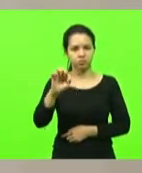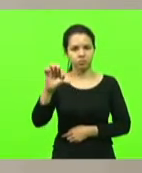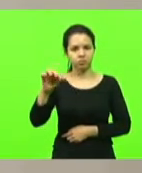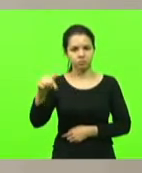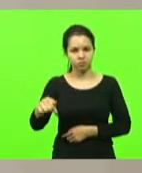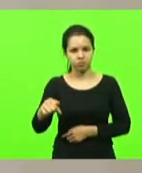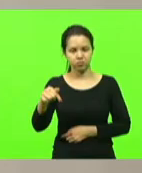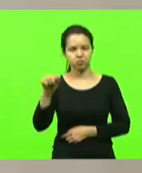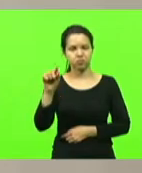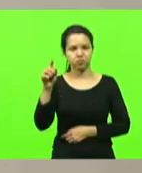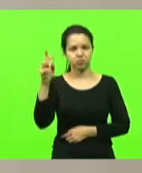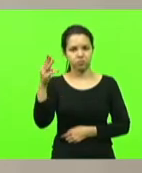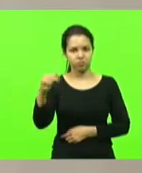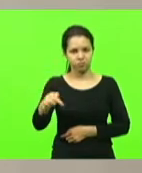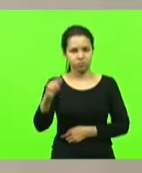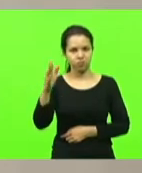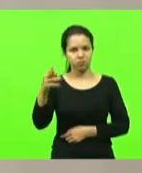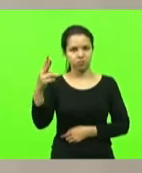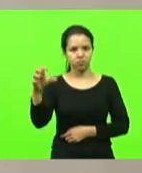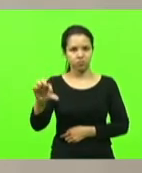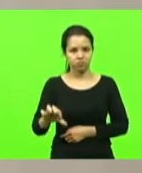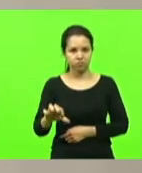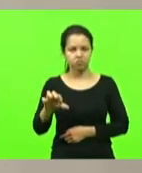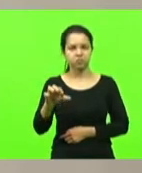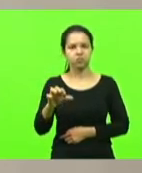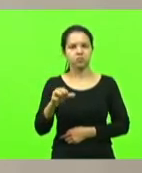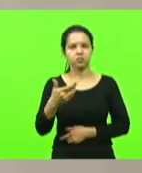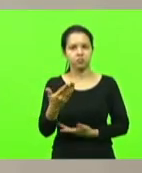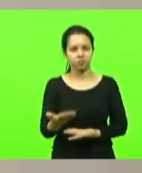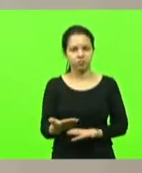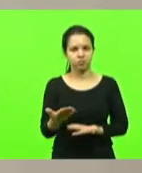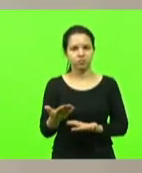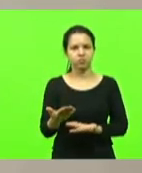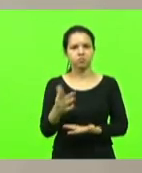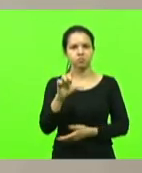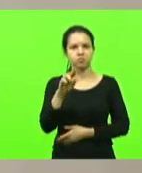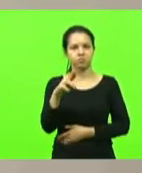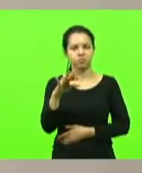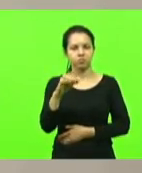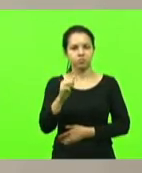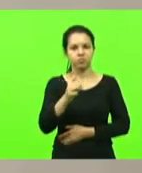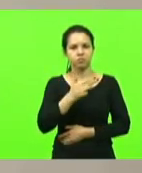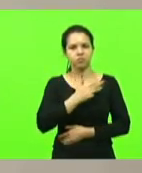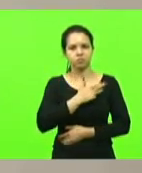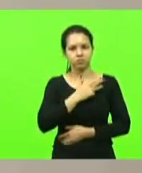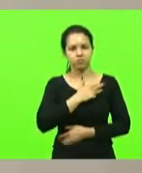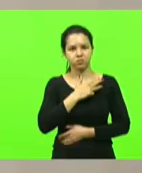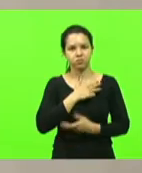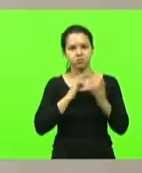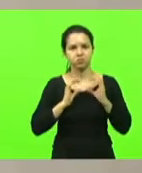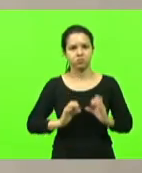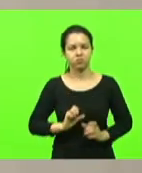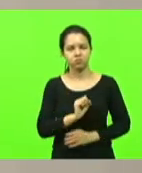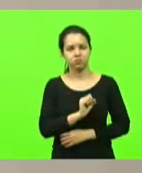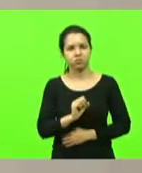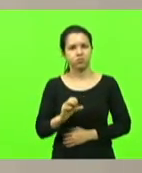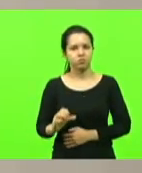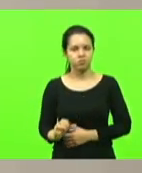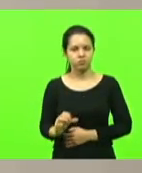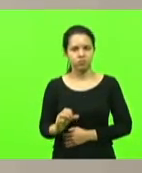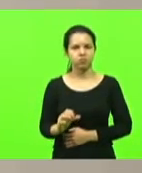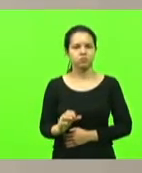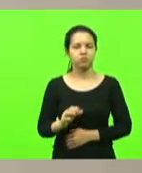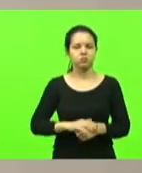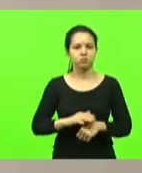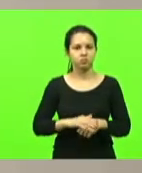197.7/2019, que revoga o título de cidadão catarinense concedido ao senhor Luiz Inácio Lula da Silva, de sua autoria, por já ter